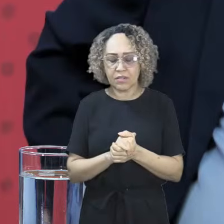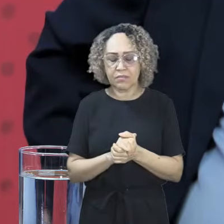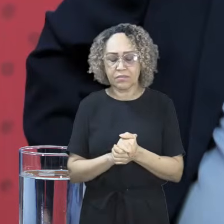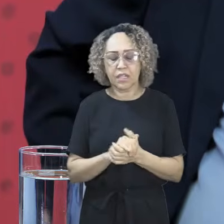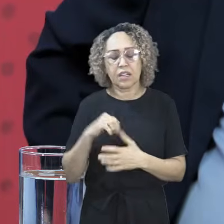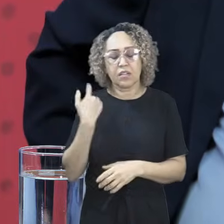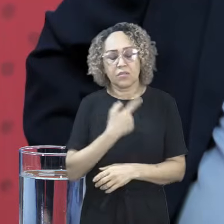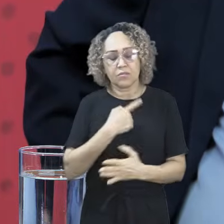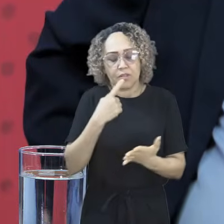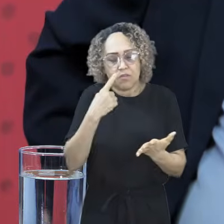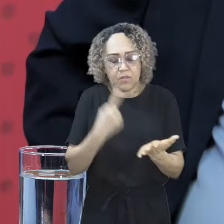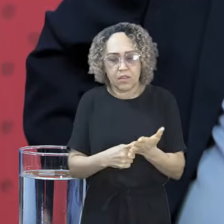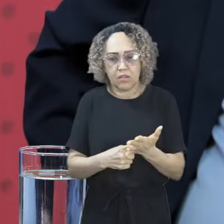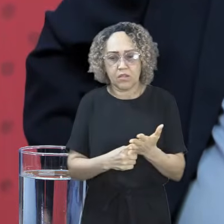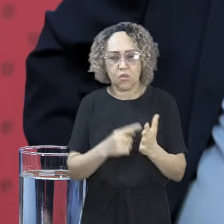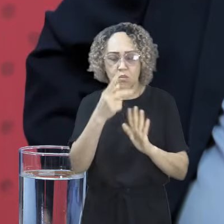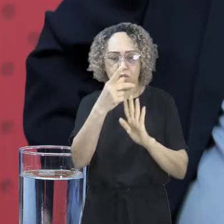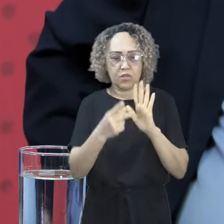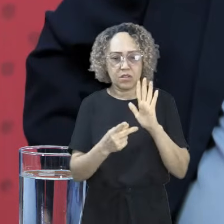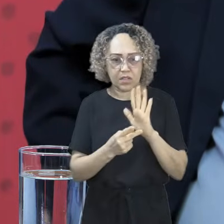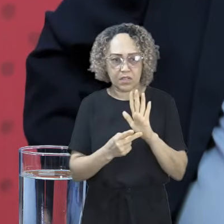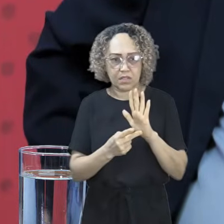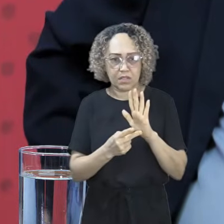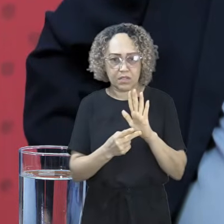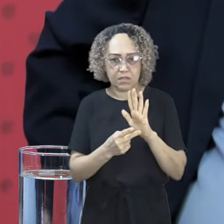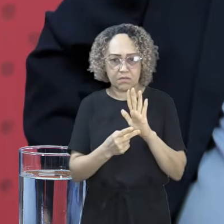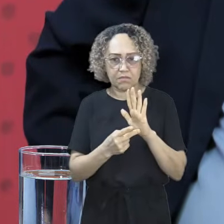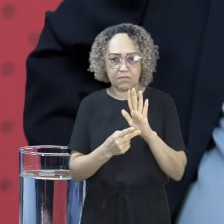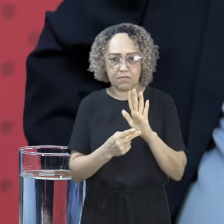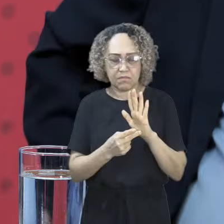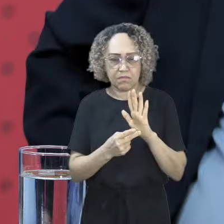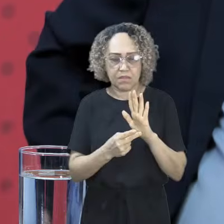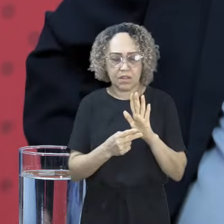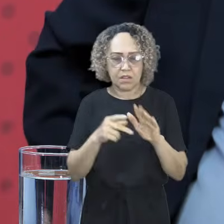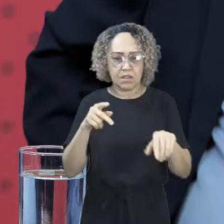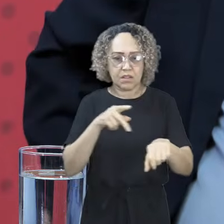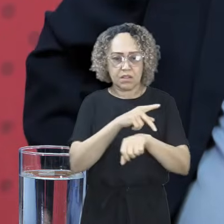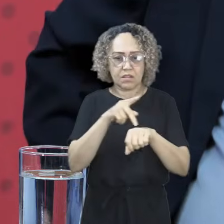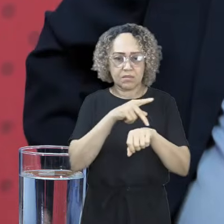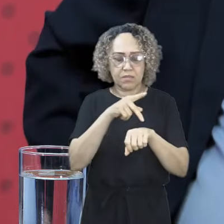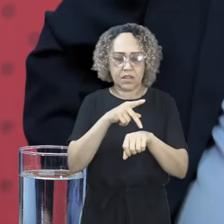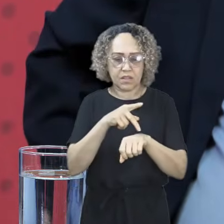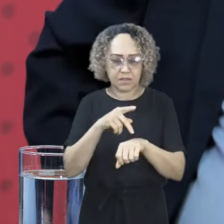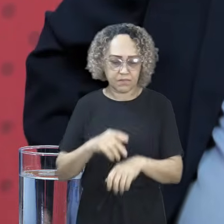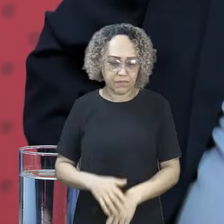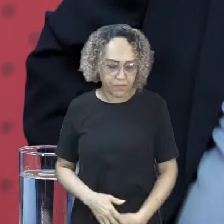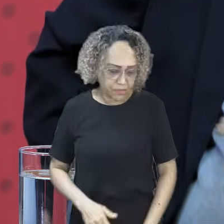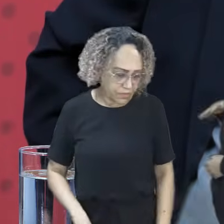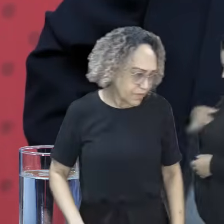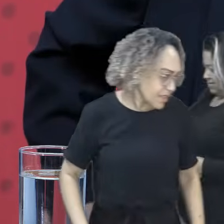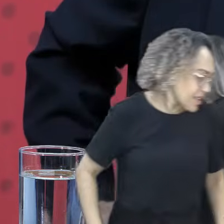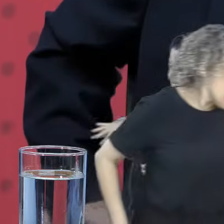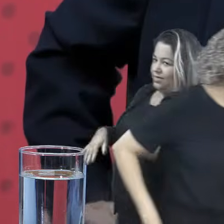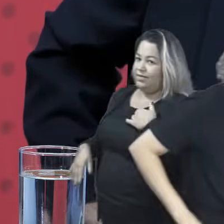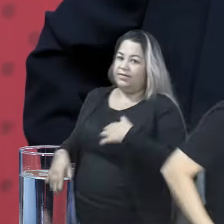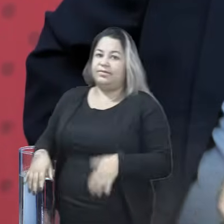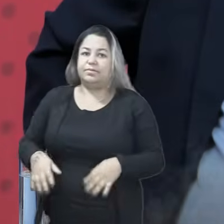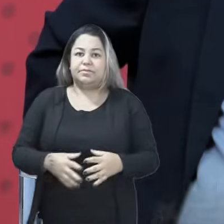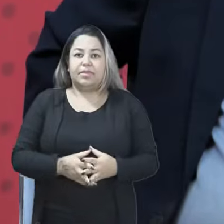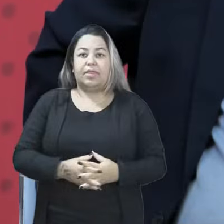projeto de país, né, reelegendo o presidente Lula, e dando continuidade